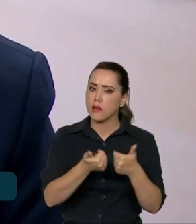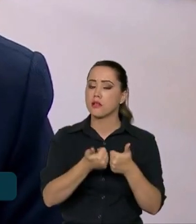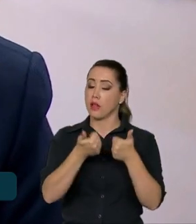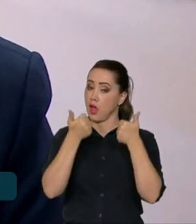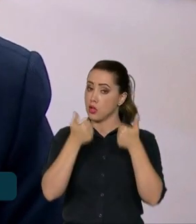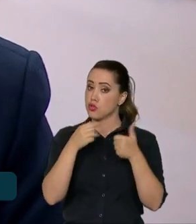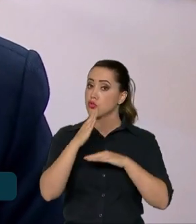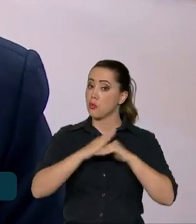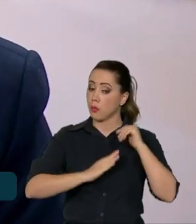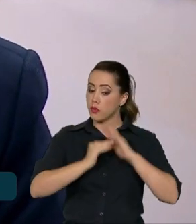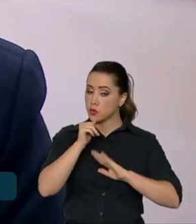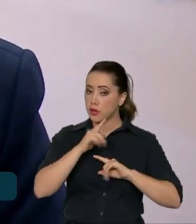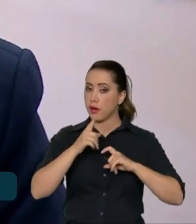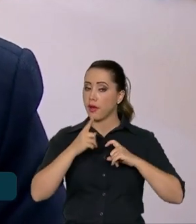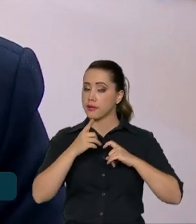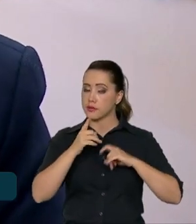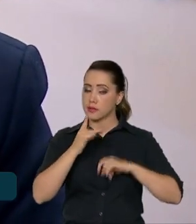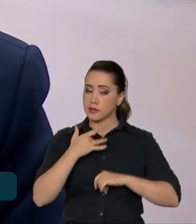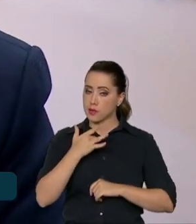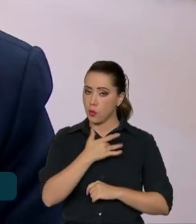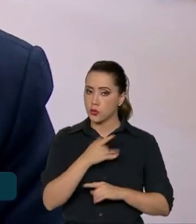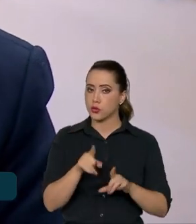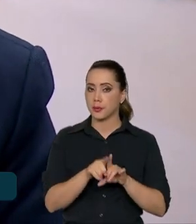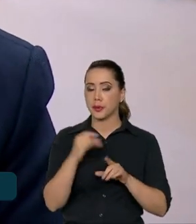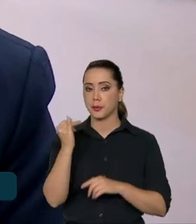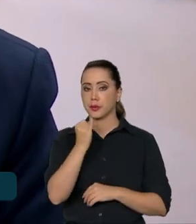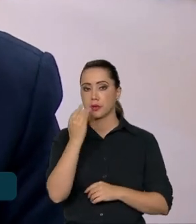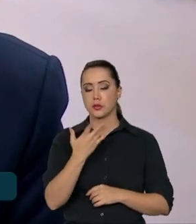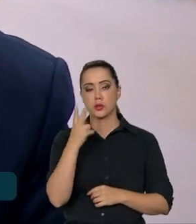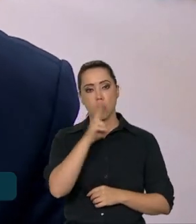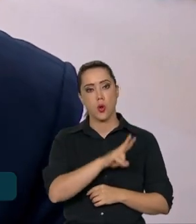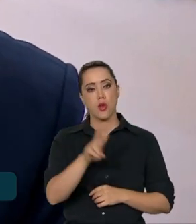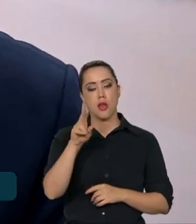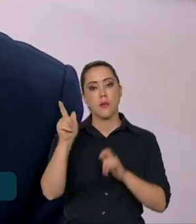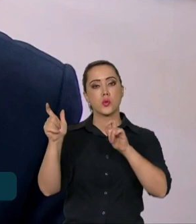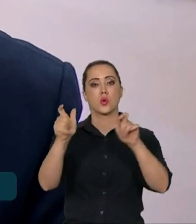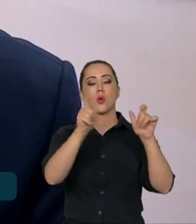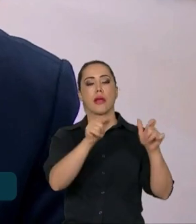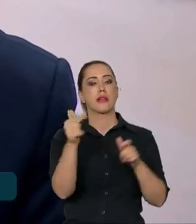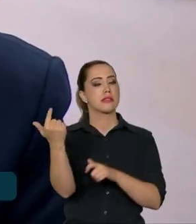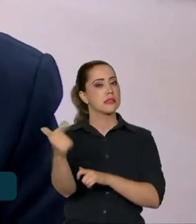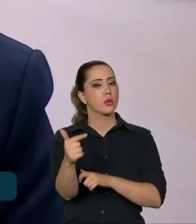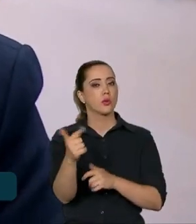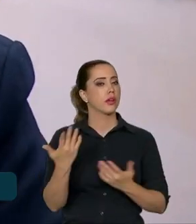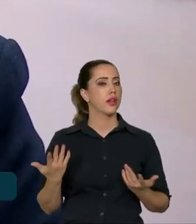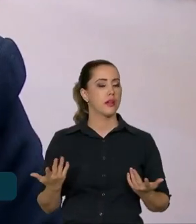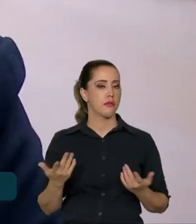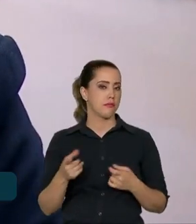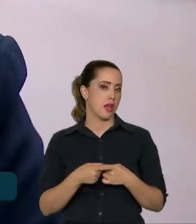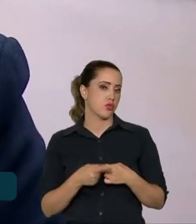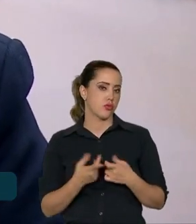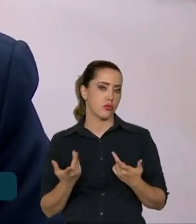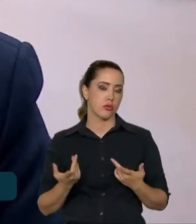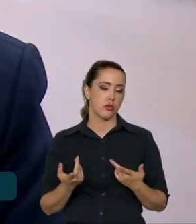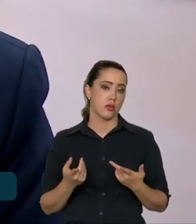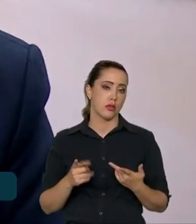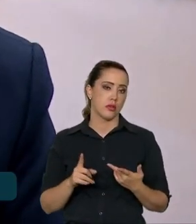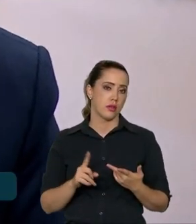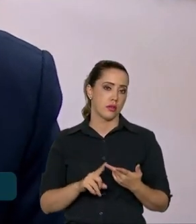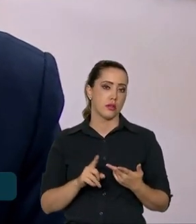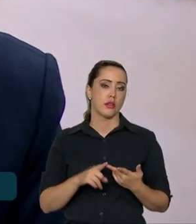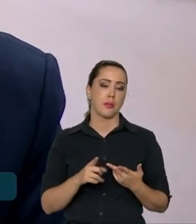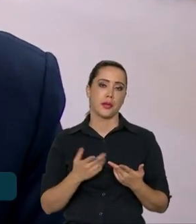nossos profissionais de saúde, isso é fundamental, olhar para os vazios, tanto de médicos como também